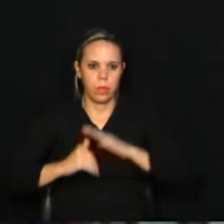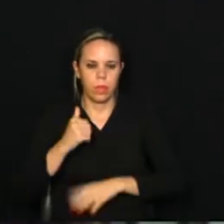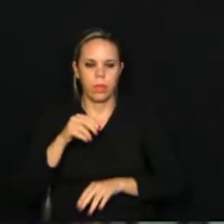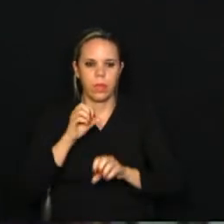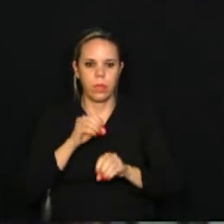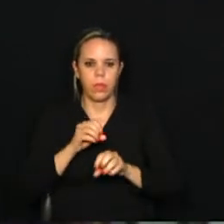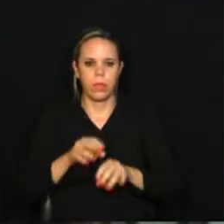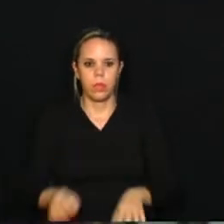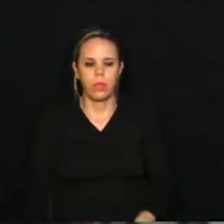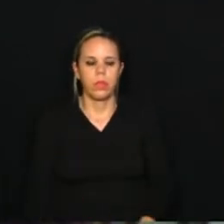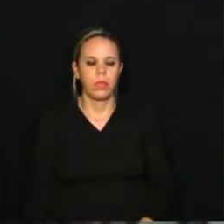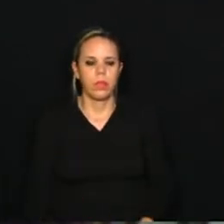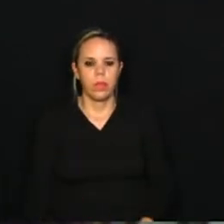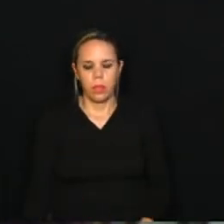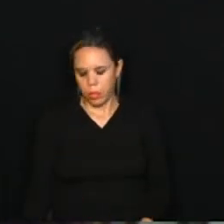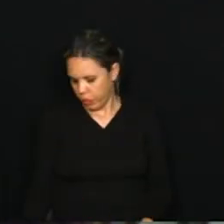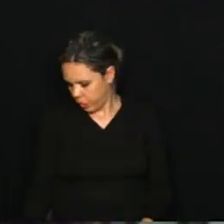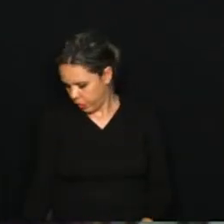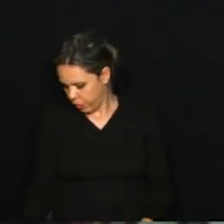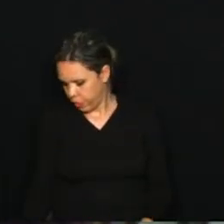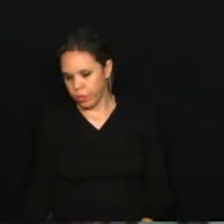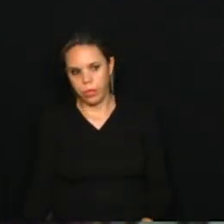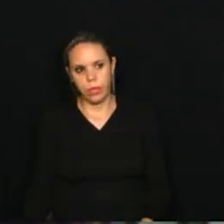né? Porque havia